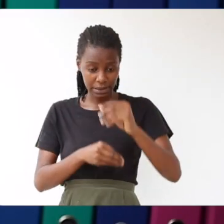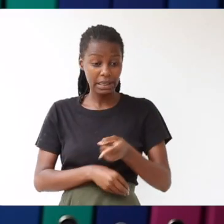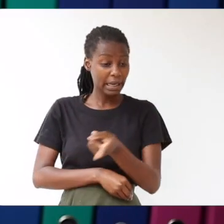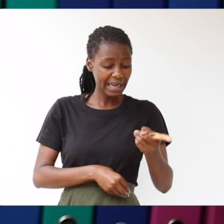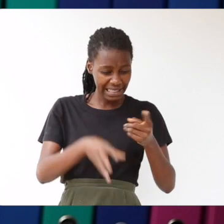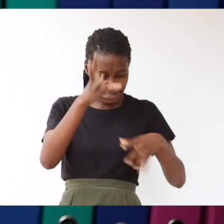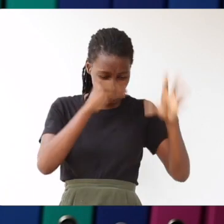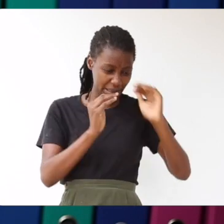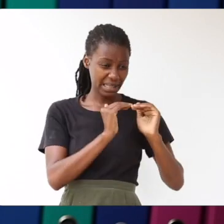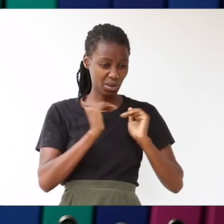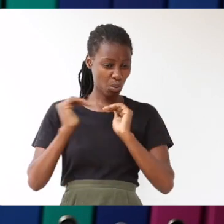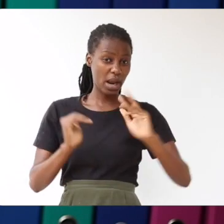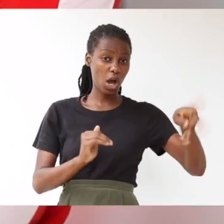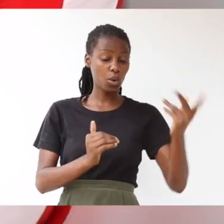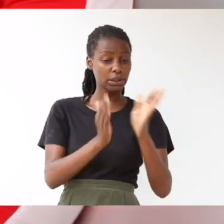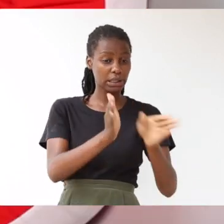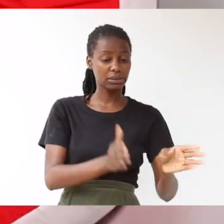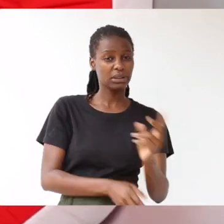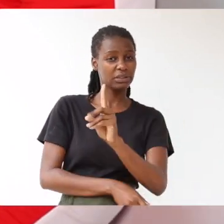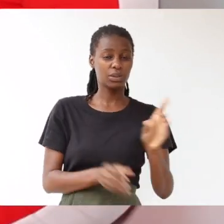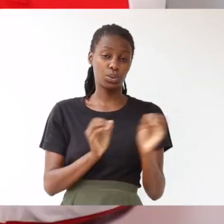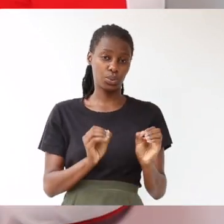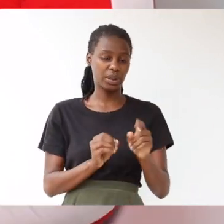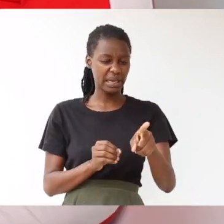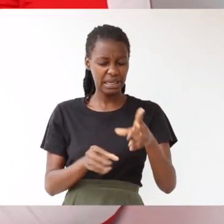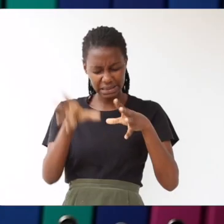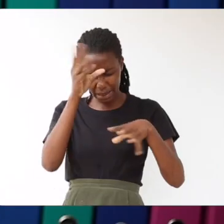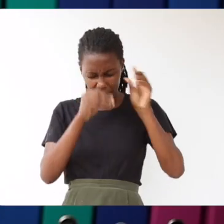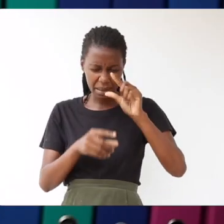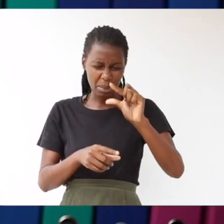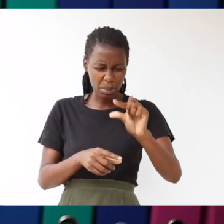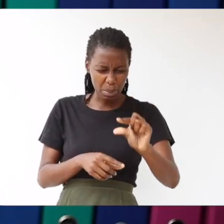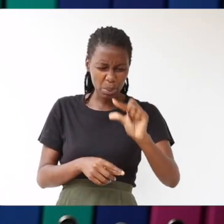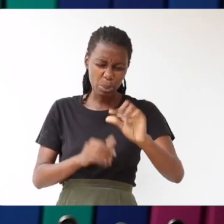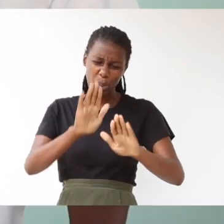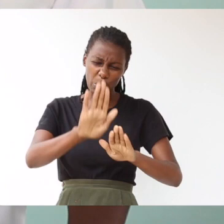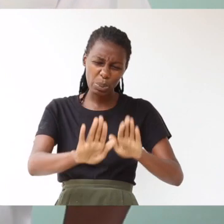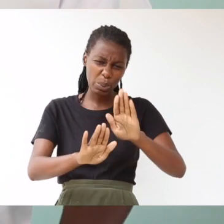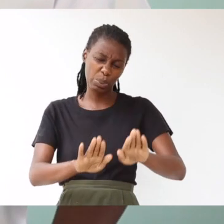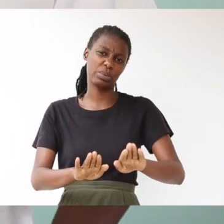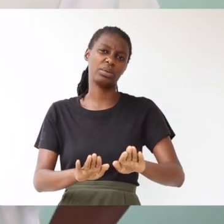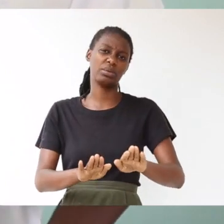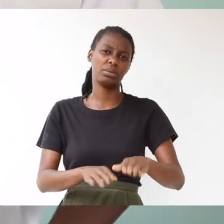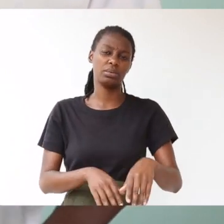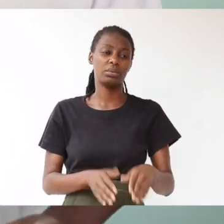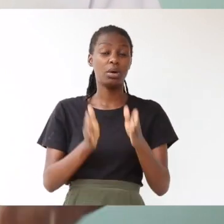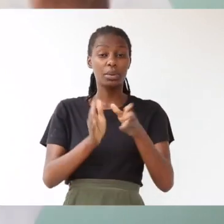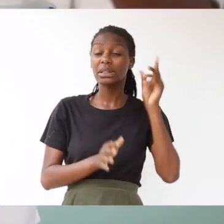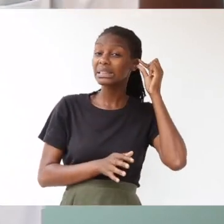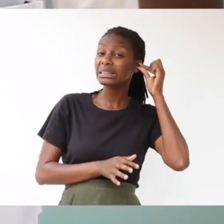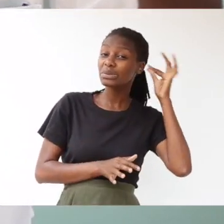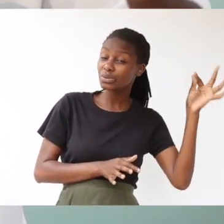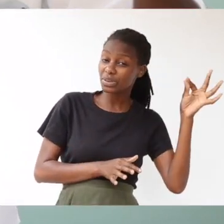e qual aprendem os outros ditos normais. Aprendem com lentidão, cada um da sua maneira. Como trata-se de ouvinte,